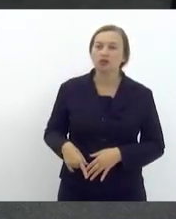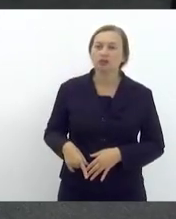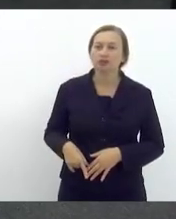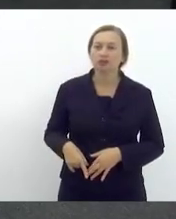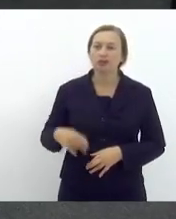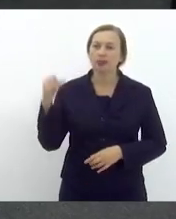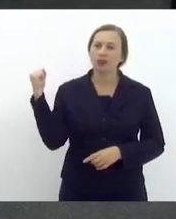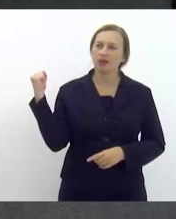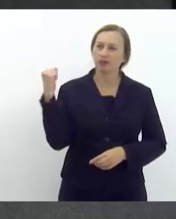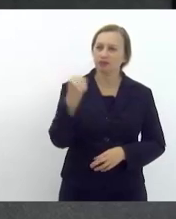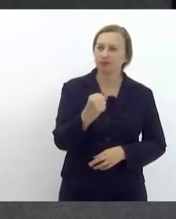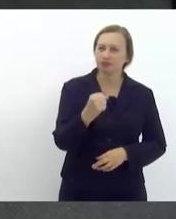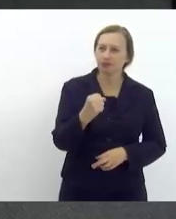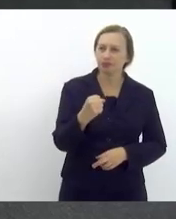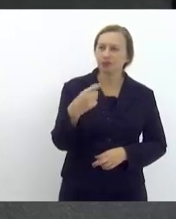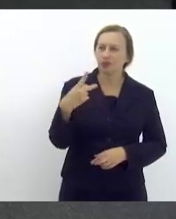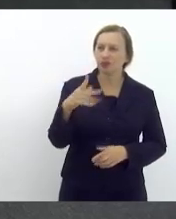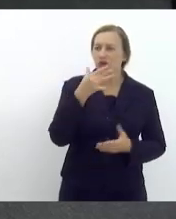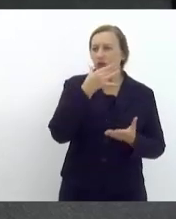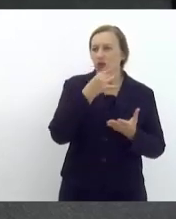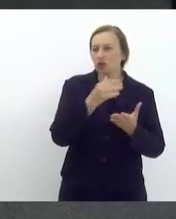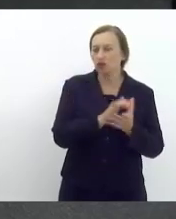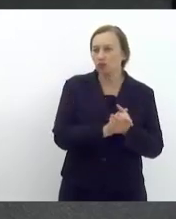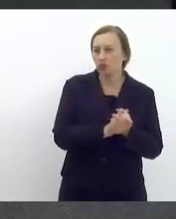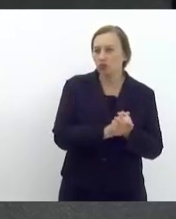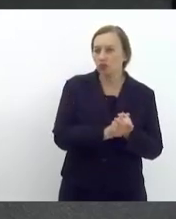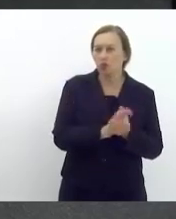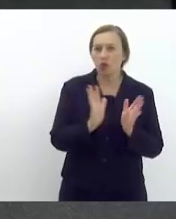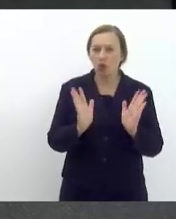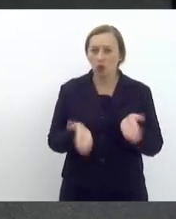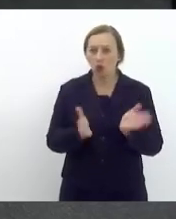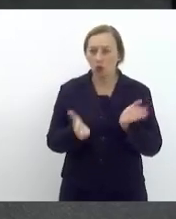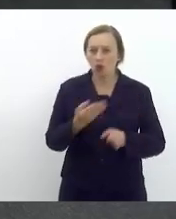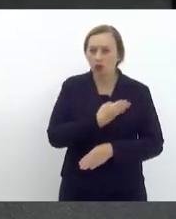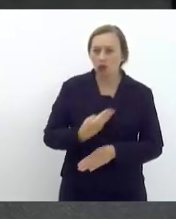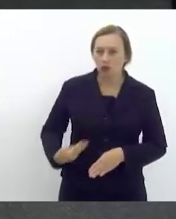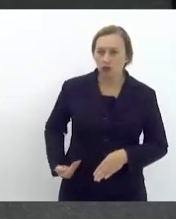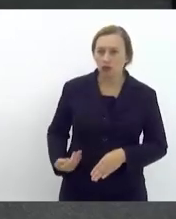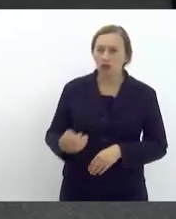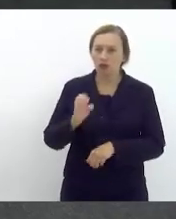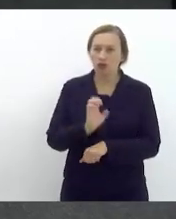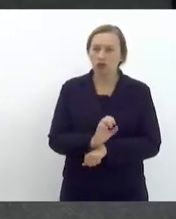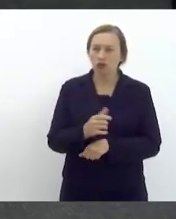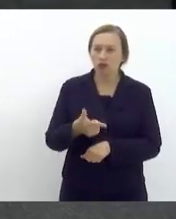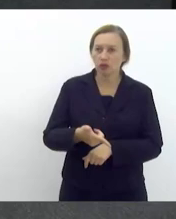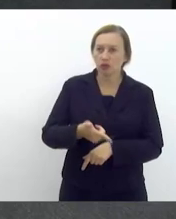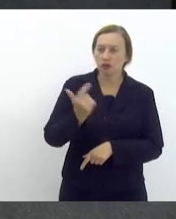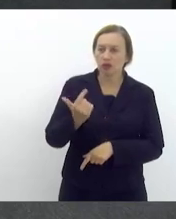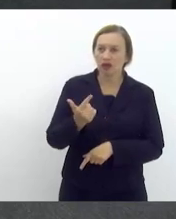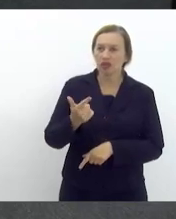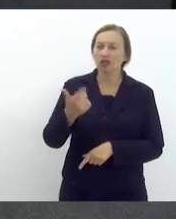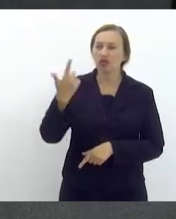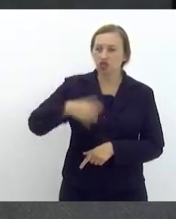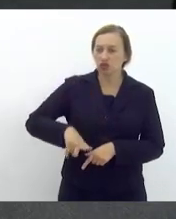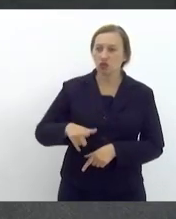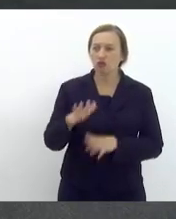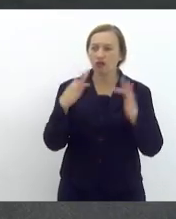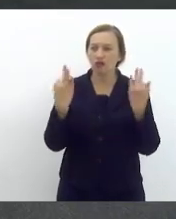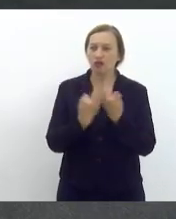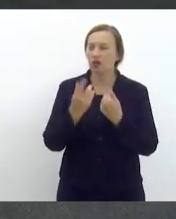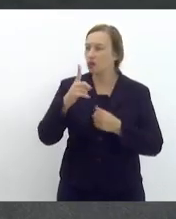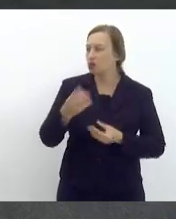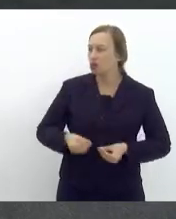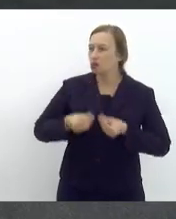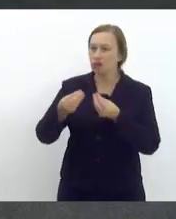mataram o seu companheiro hoje o governo do estado mata de novo essa família quando eu não